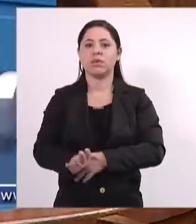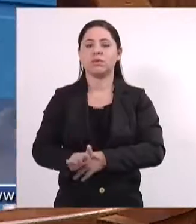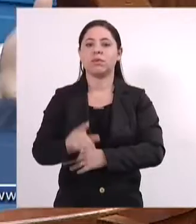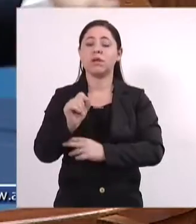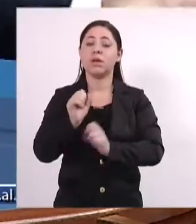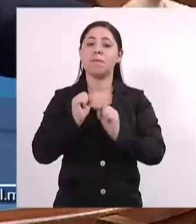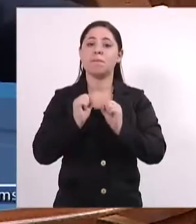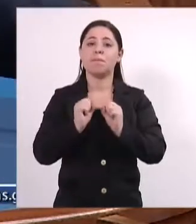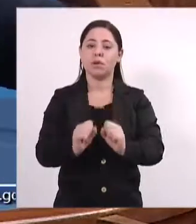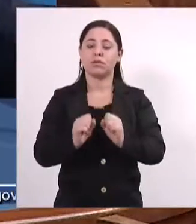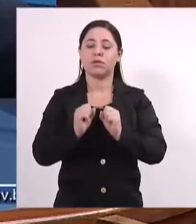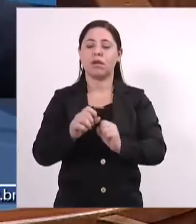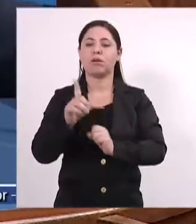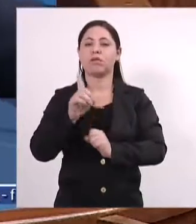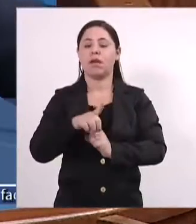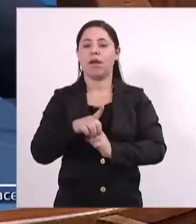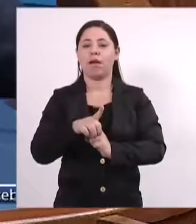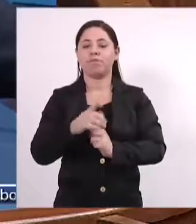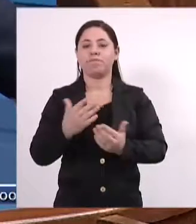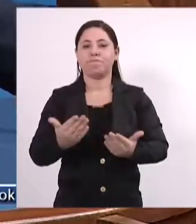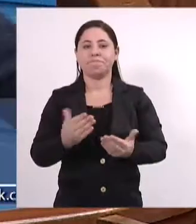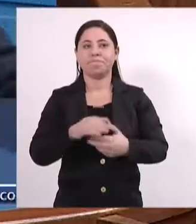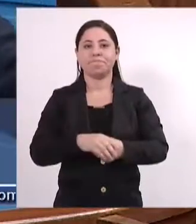que pudesse, então,